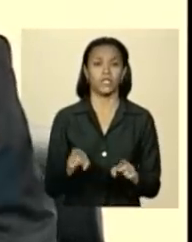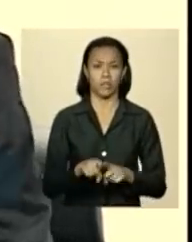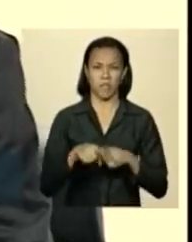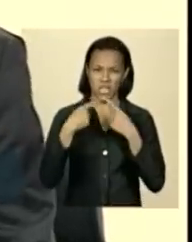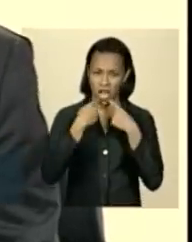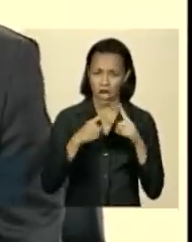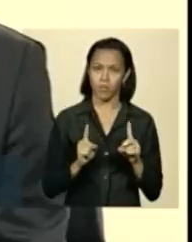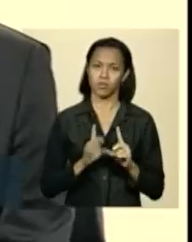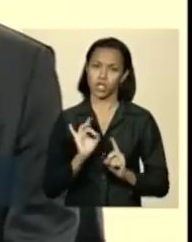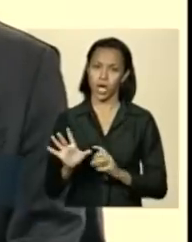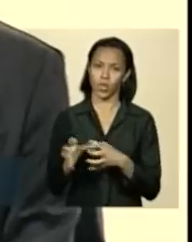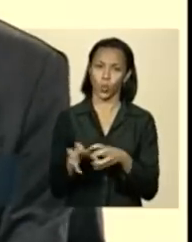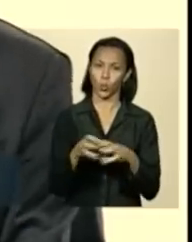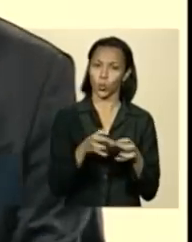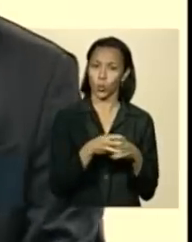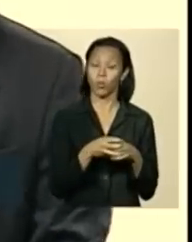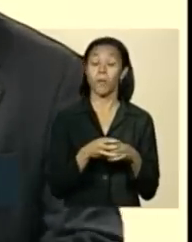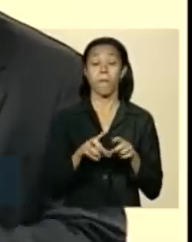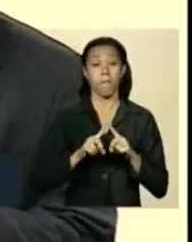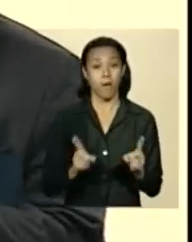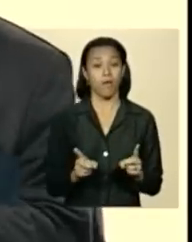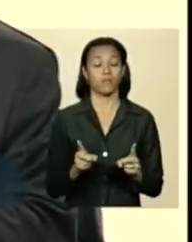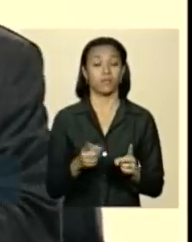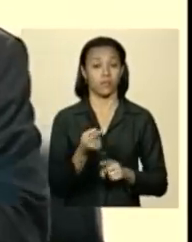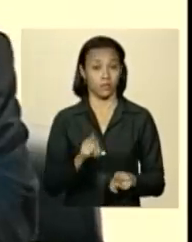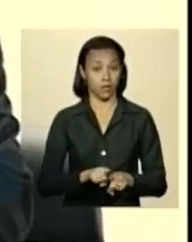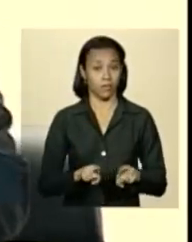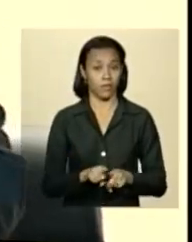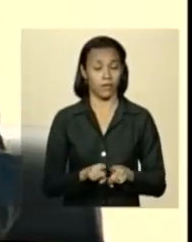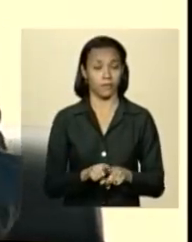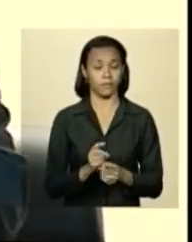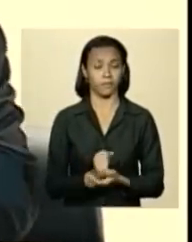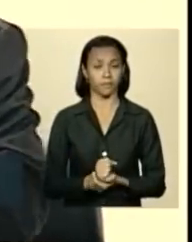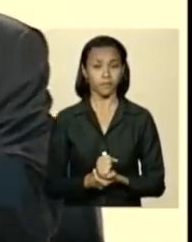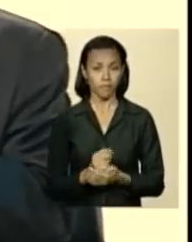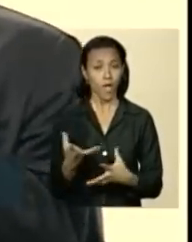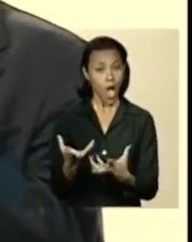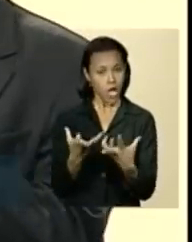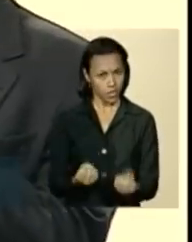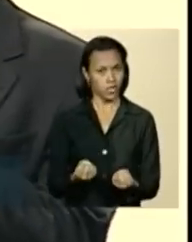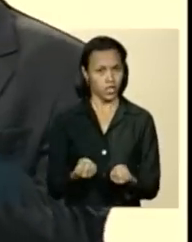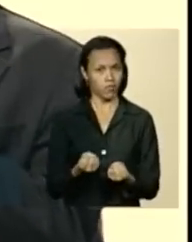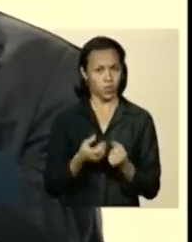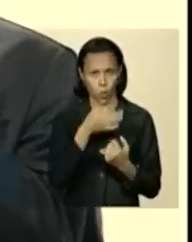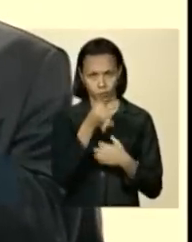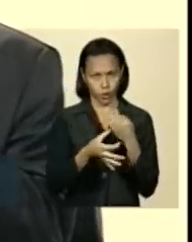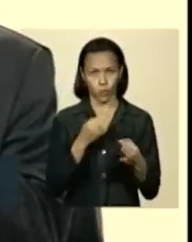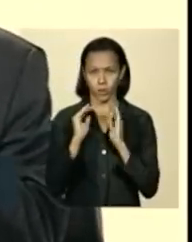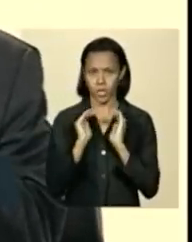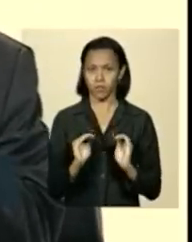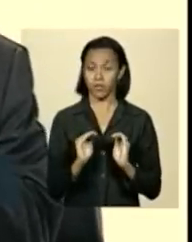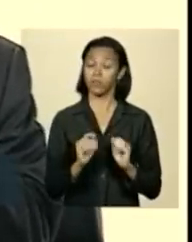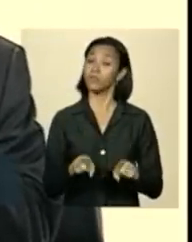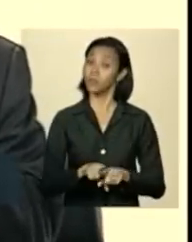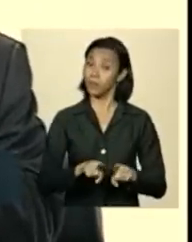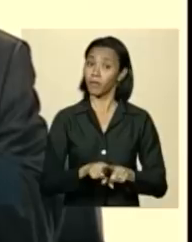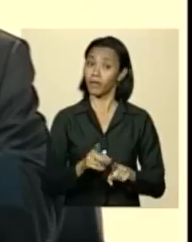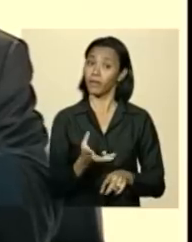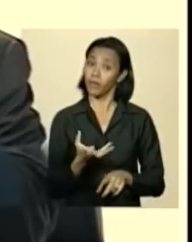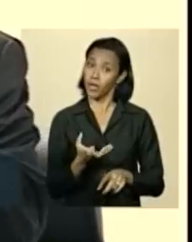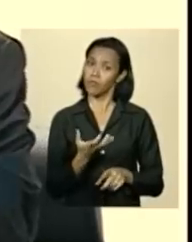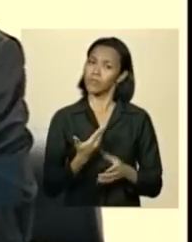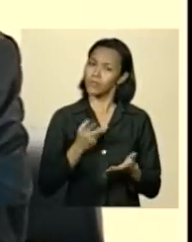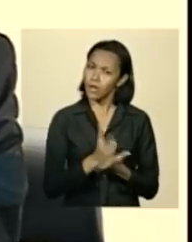categoria né mas da mesma forma como acolhemos com respeito também queremos num